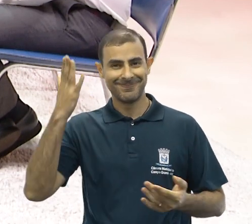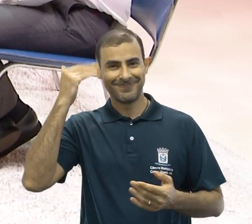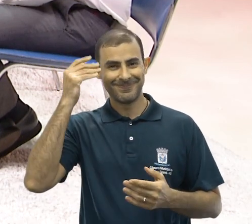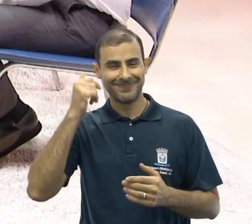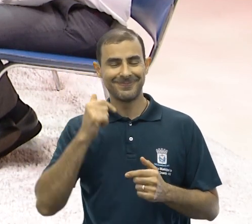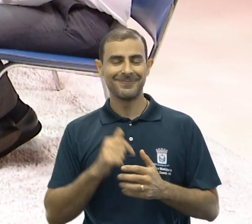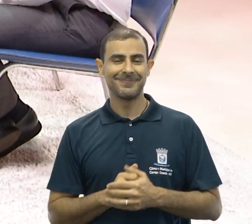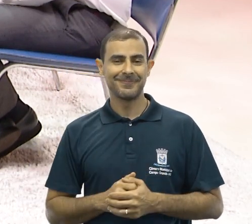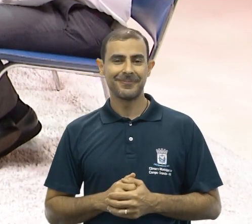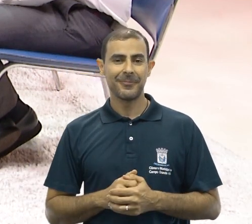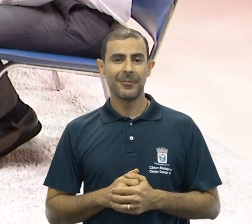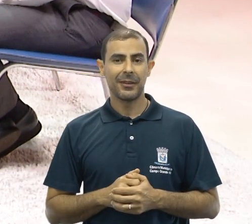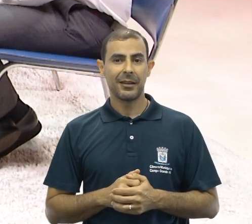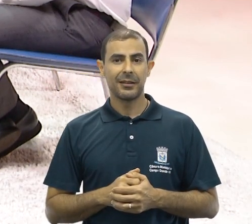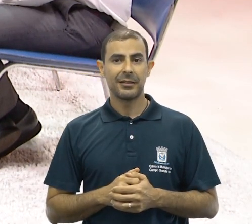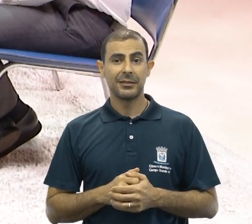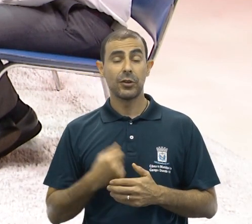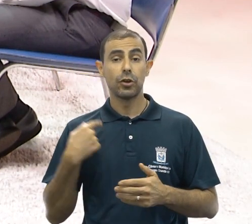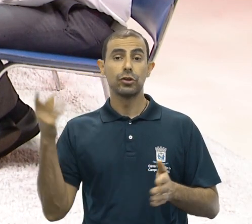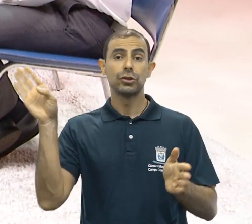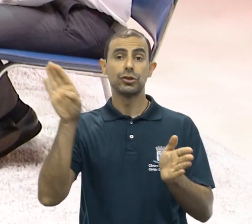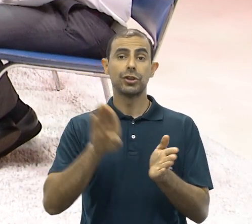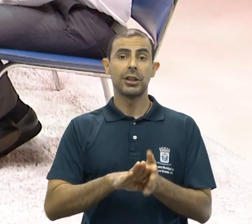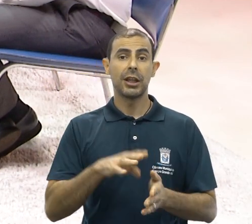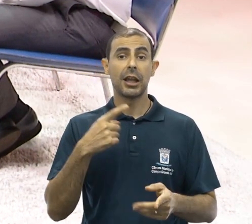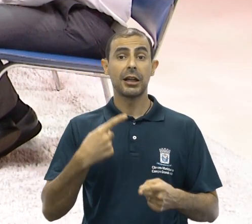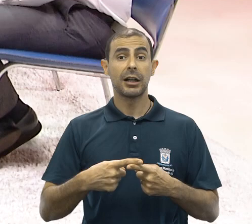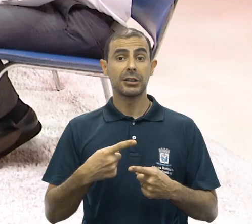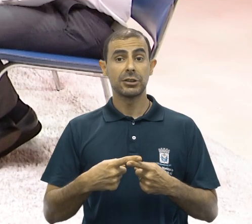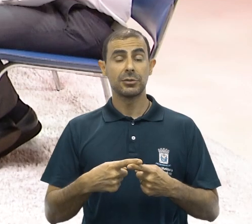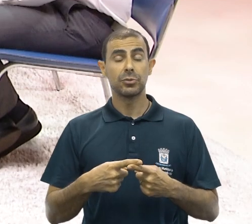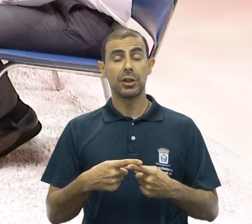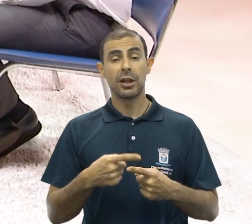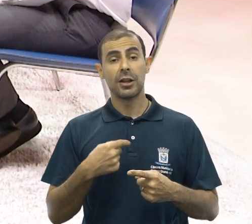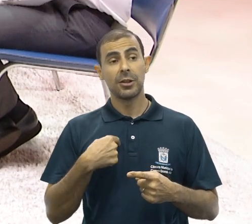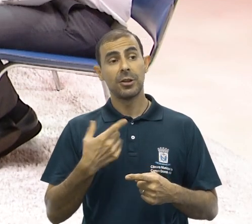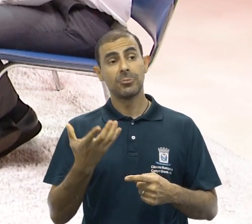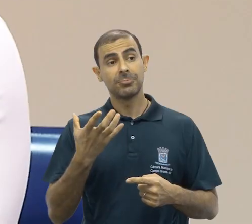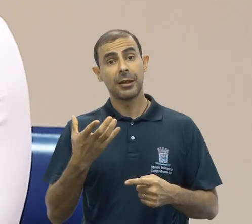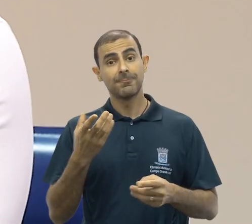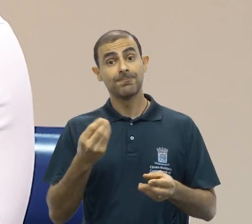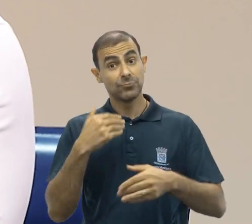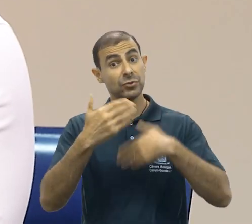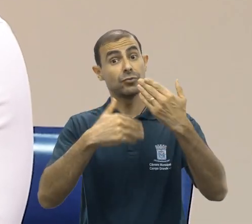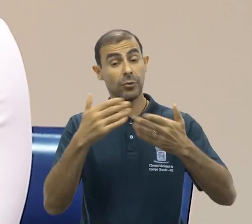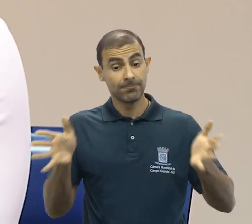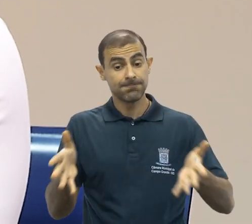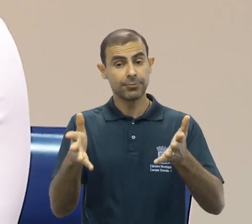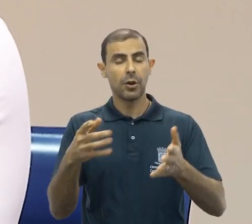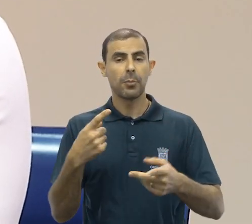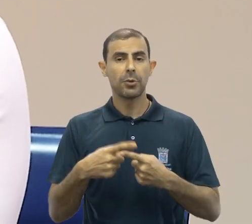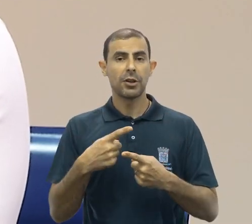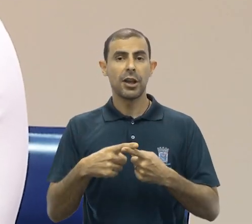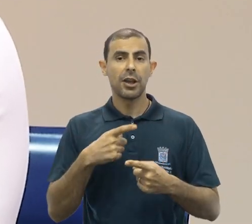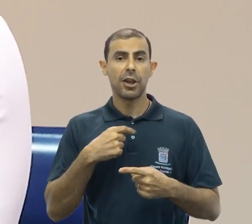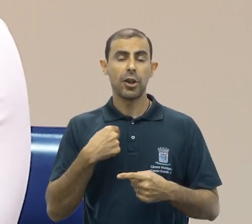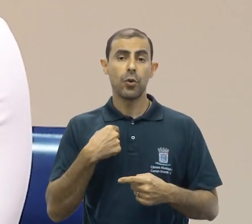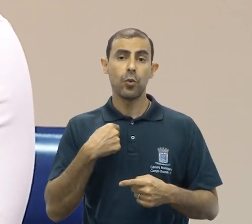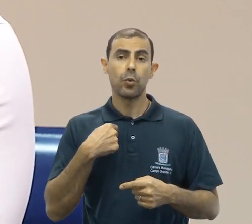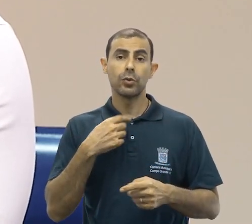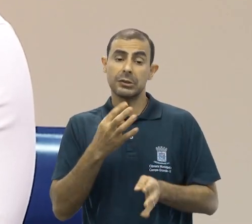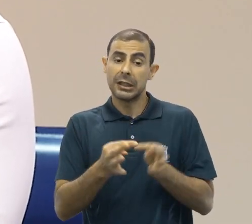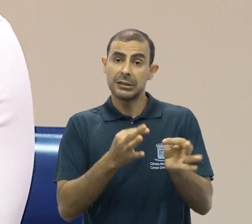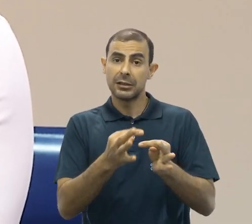cá com esse método novo? Com o intuito de desenvolver, né? Eu trato algumas coisas mais inovadoras,